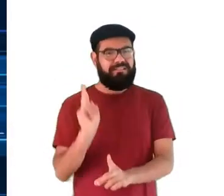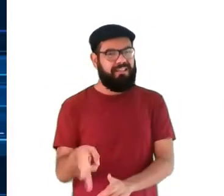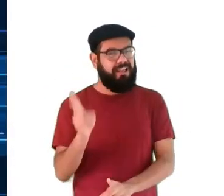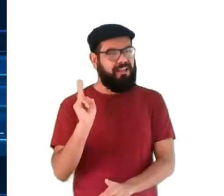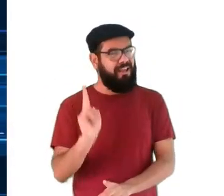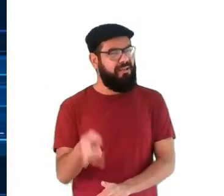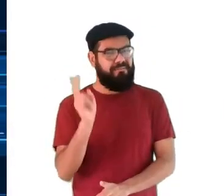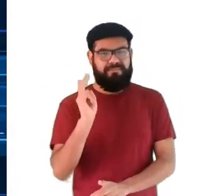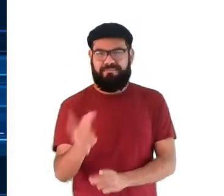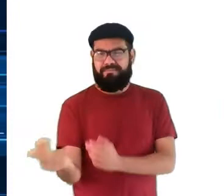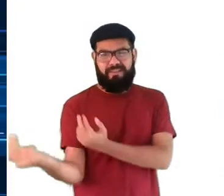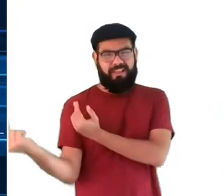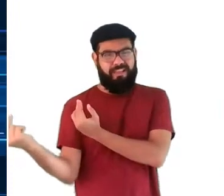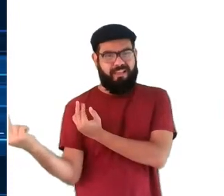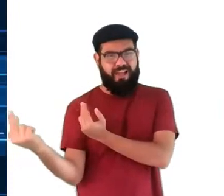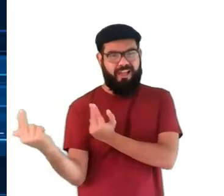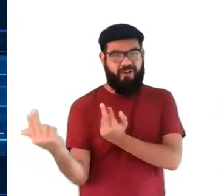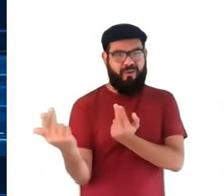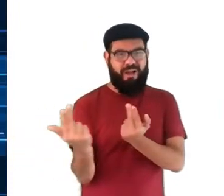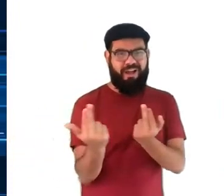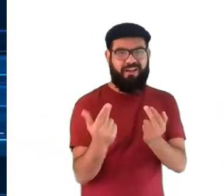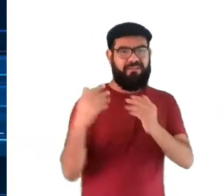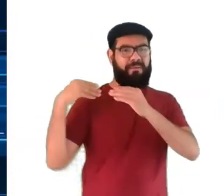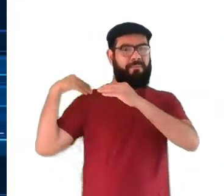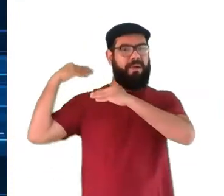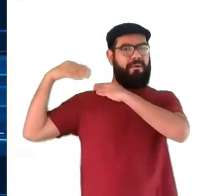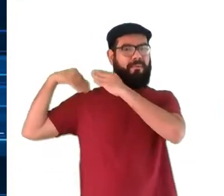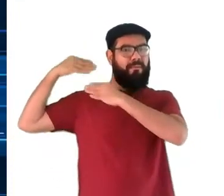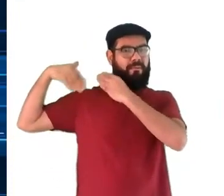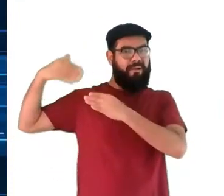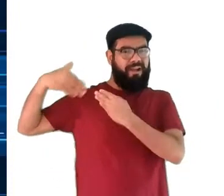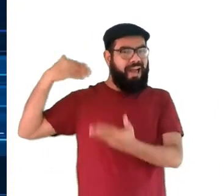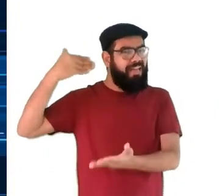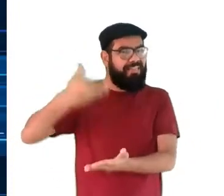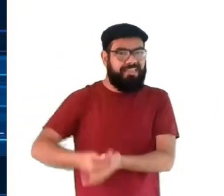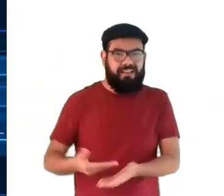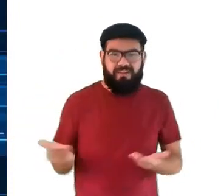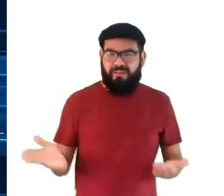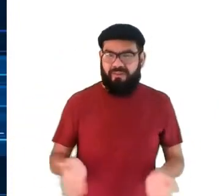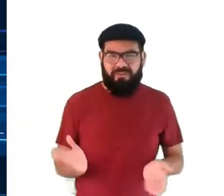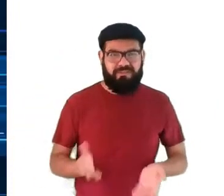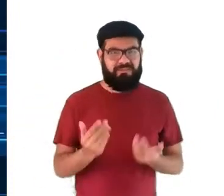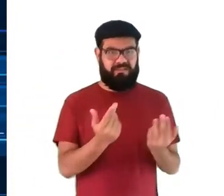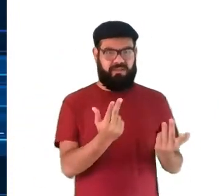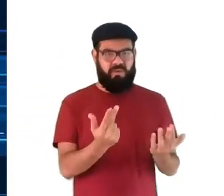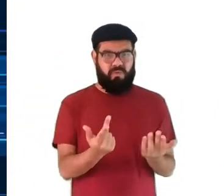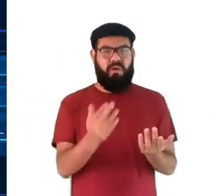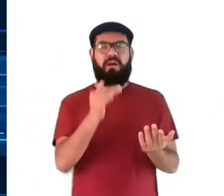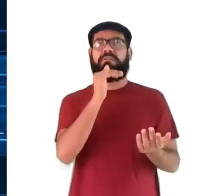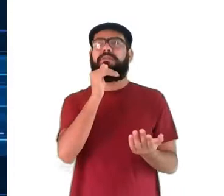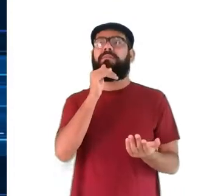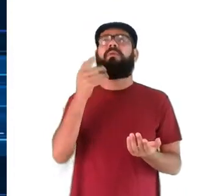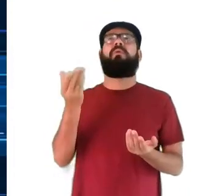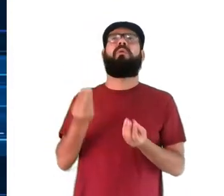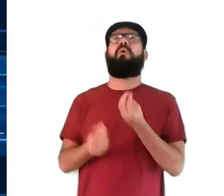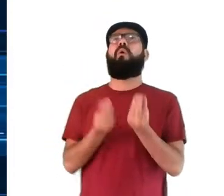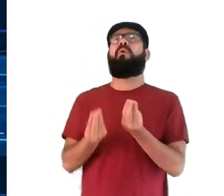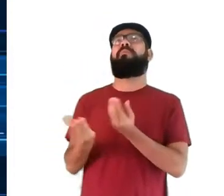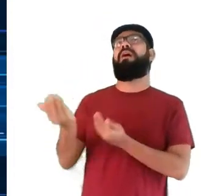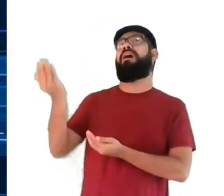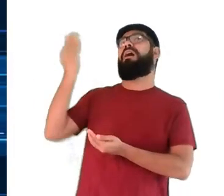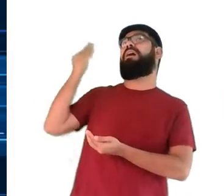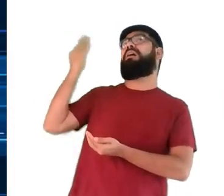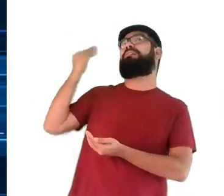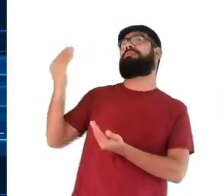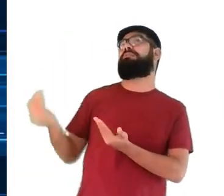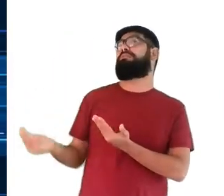ou não? Ou nas sociedades antigas, a adolescência, ela tinha uma outra visibilidade, ou ela não tinha a